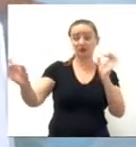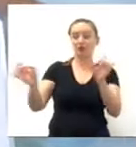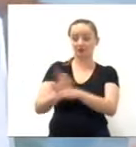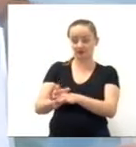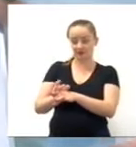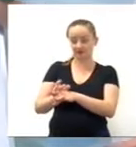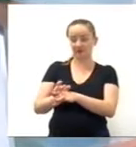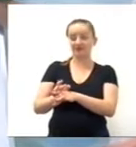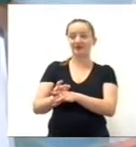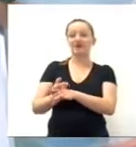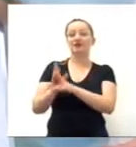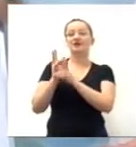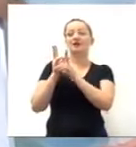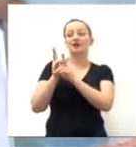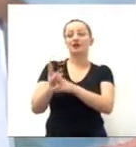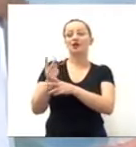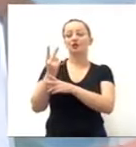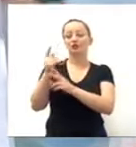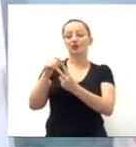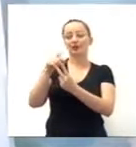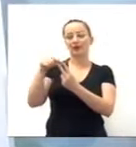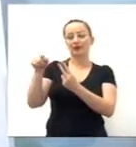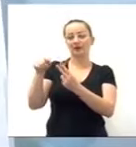né, ela é 2π.